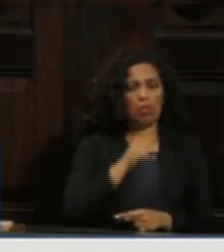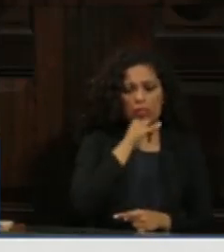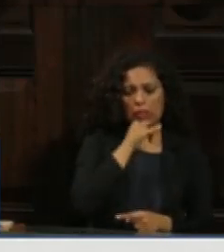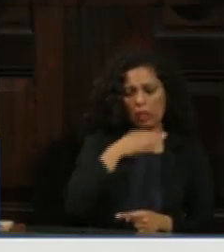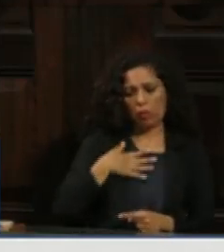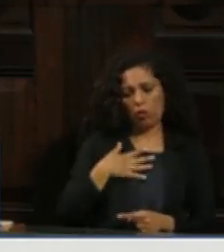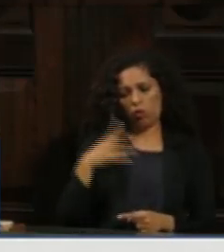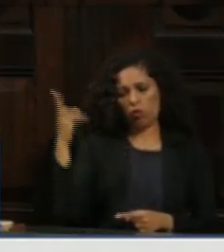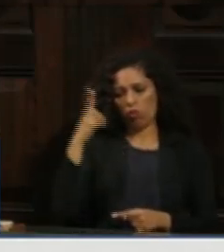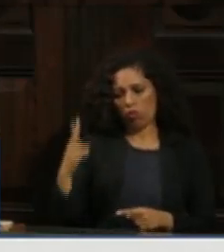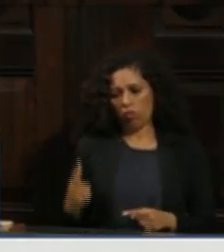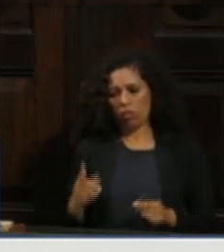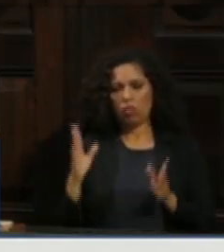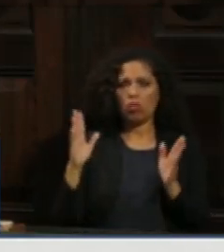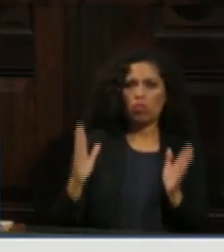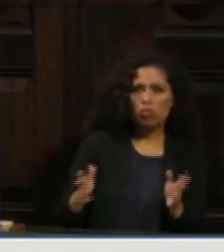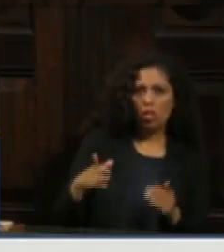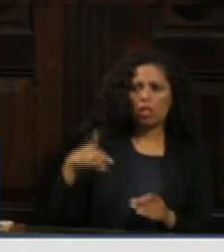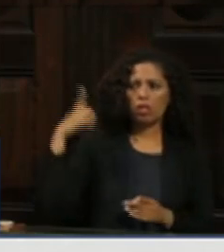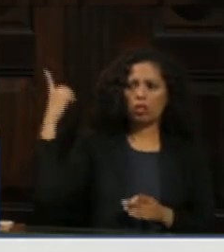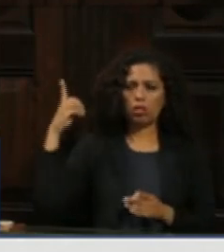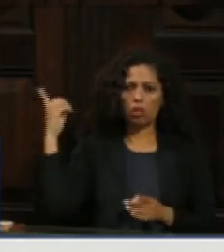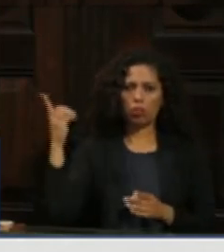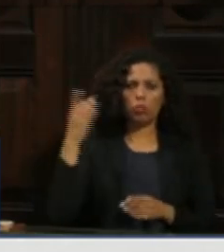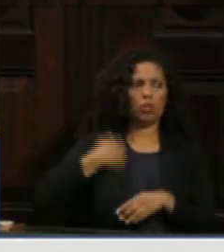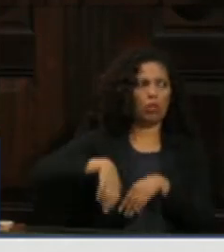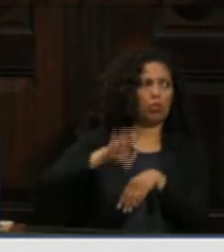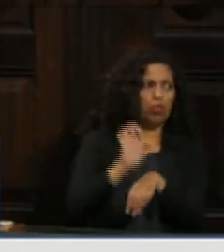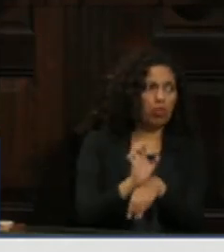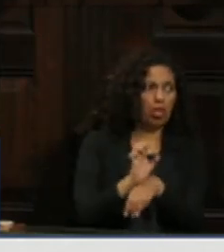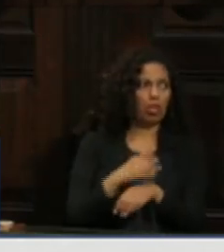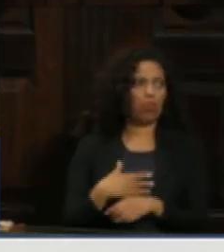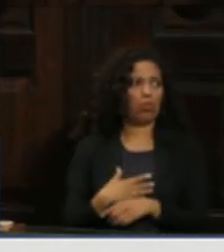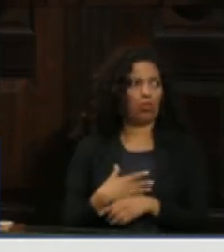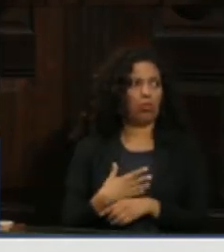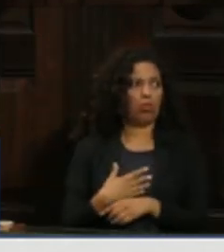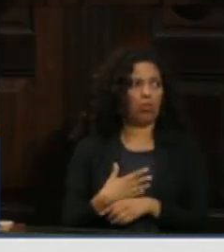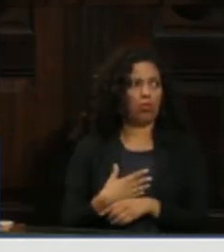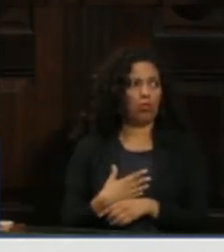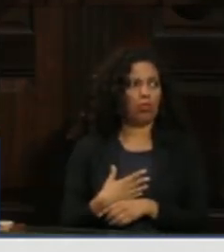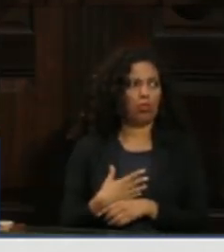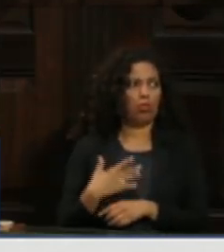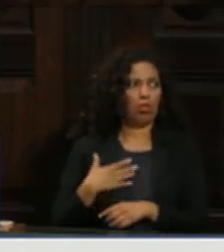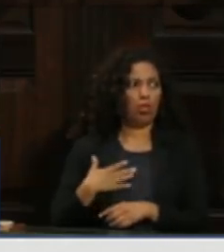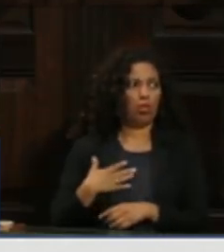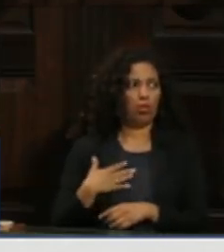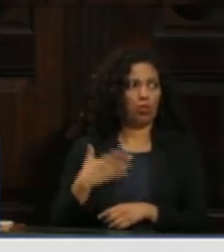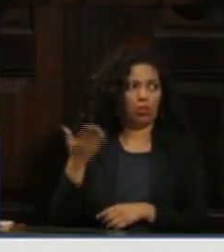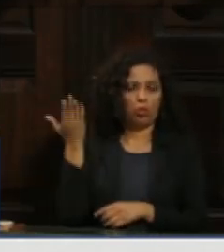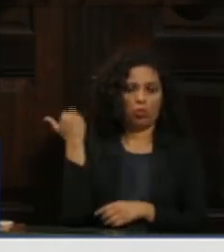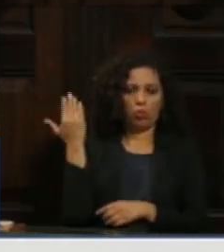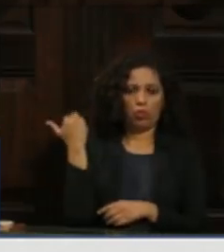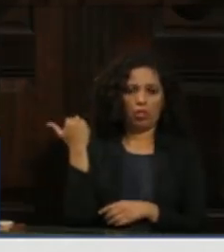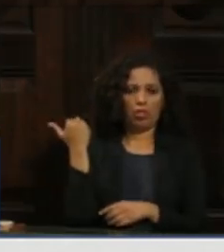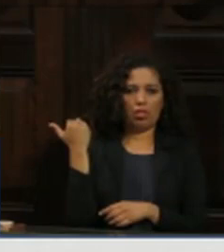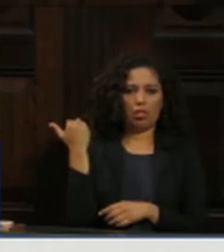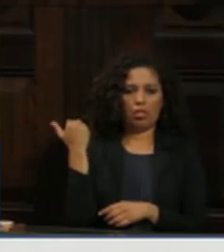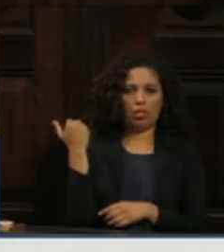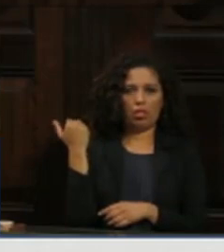deputado Julianelli, entristecido mesmo, depois de 9 mandatos públicos consecutivos conquistados na